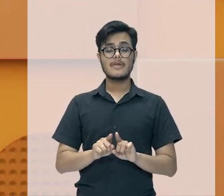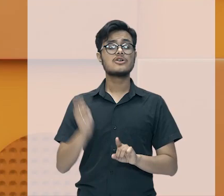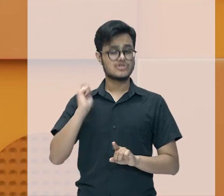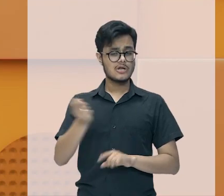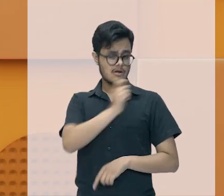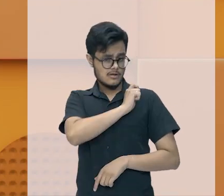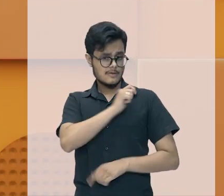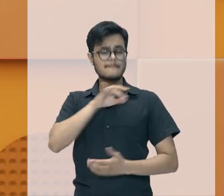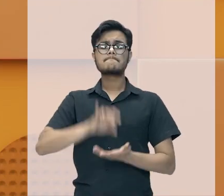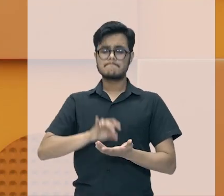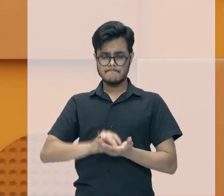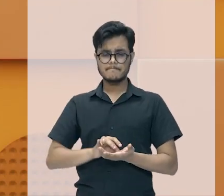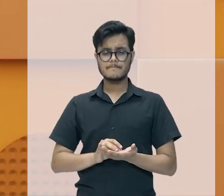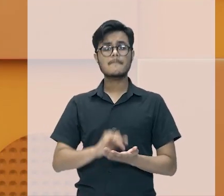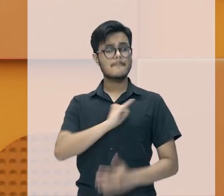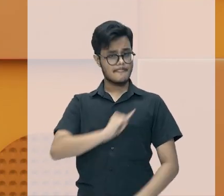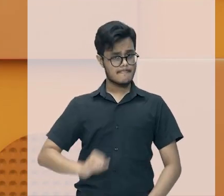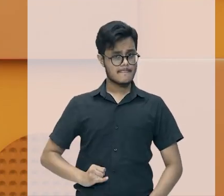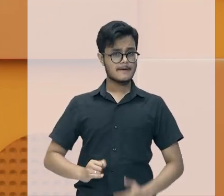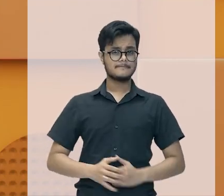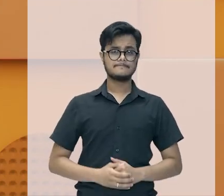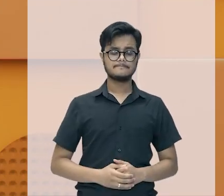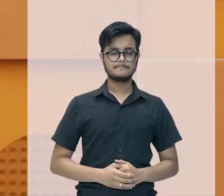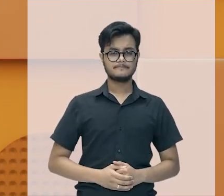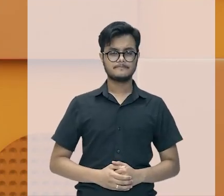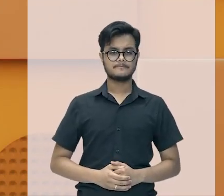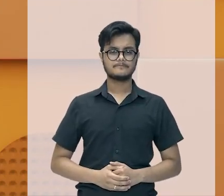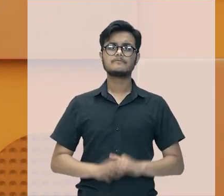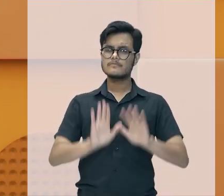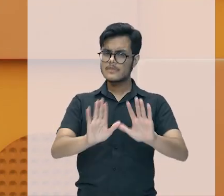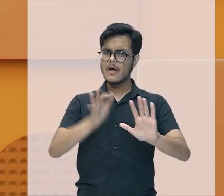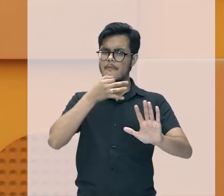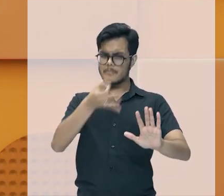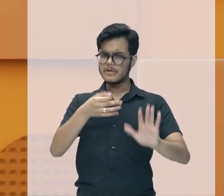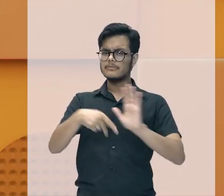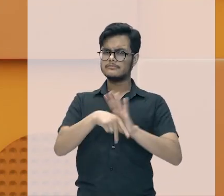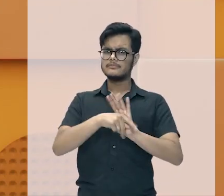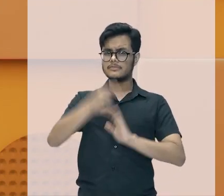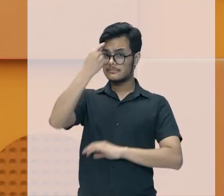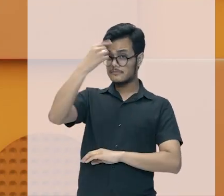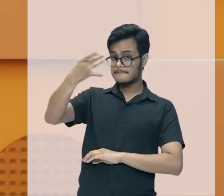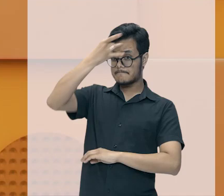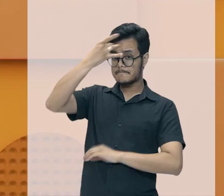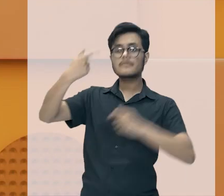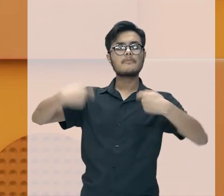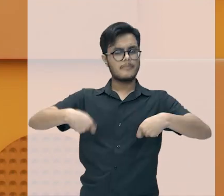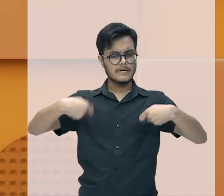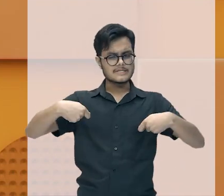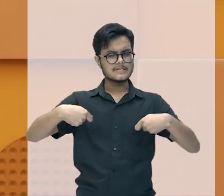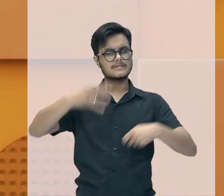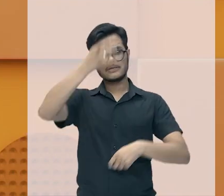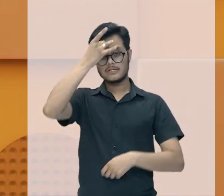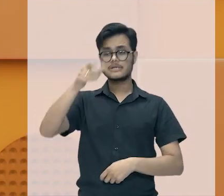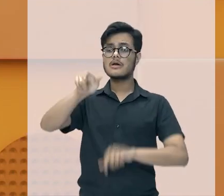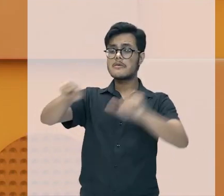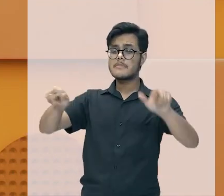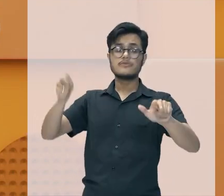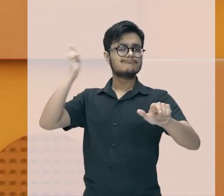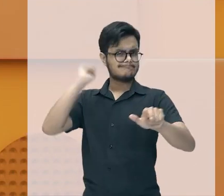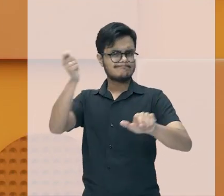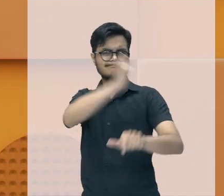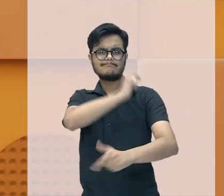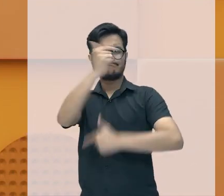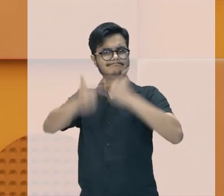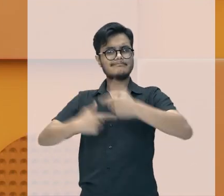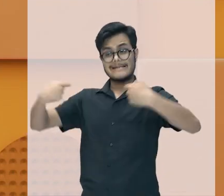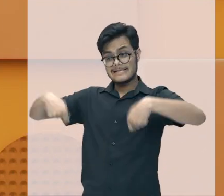escravidão aí nesse seio, então, do Império Romano, ok? Então, guarda isso na tua cabecinha, tá? Os escravos são, então, as mãos e